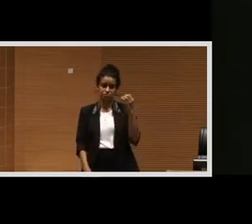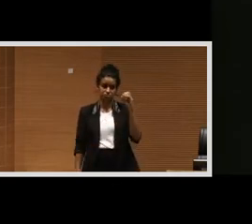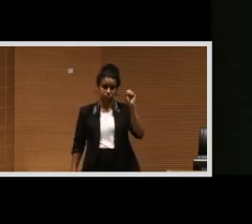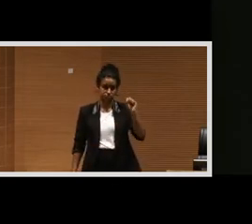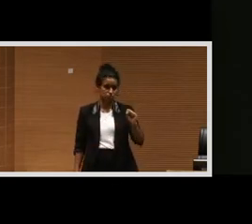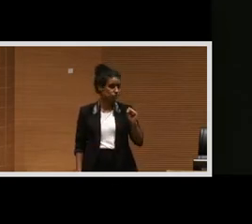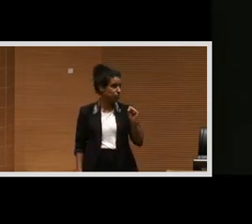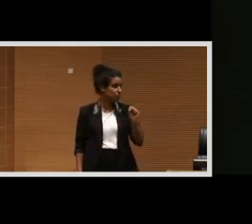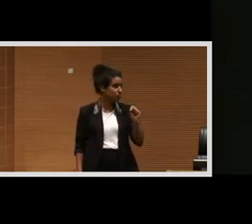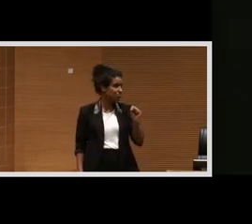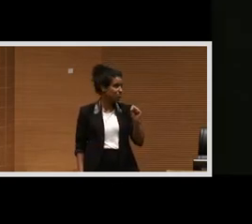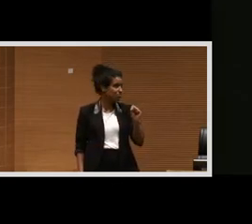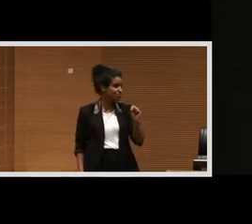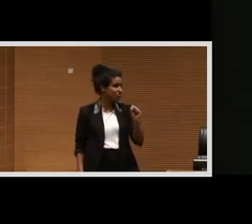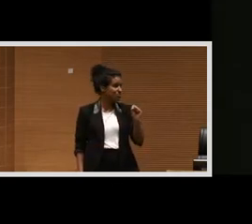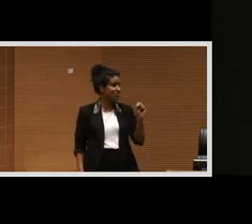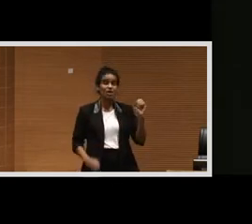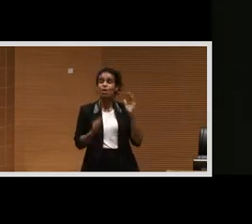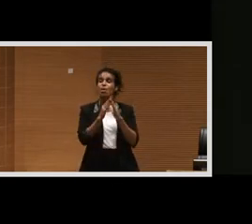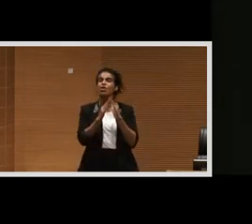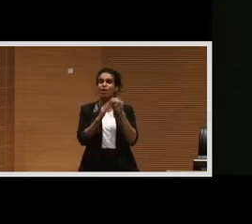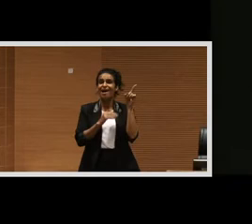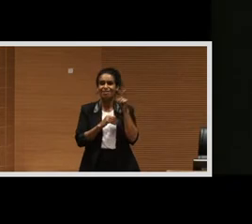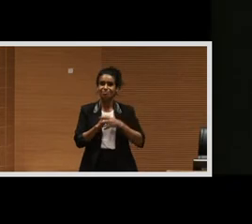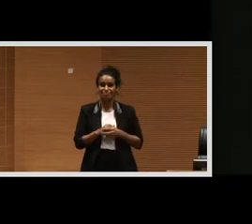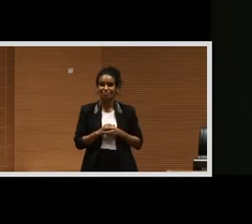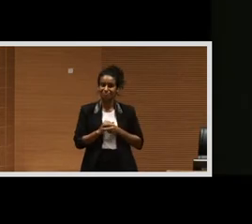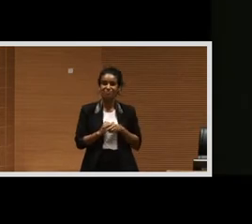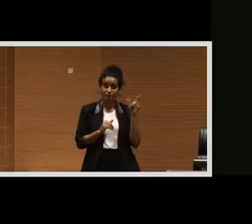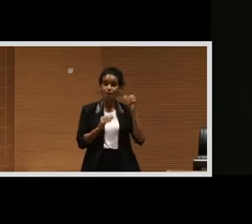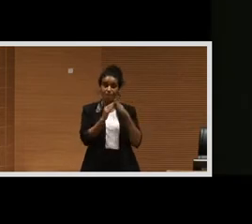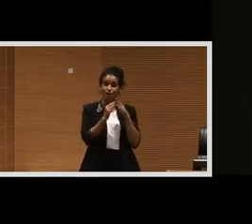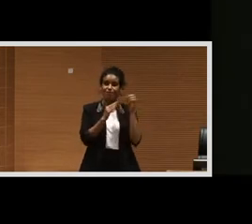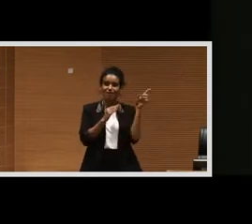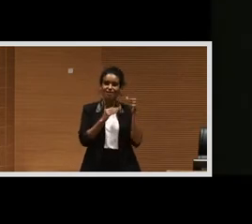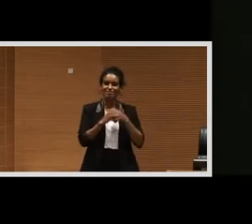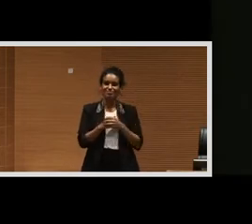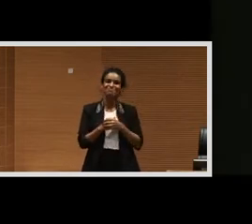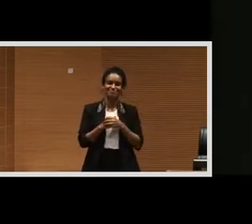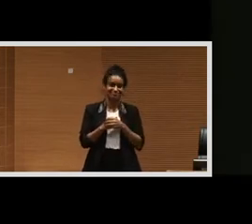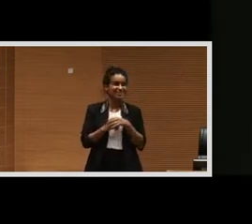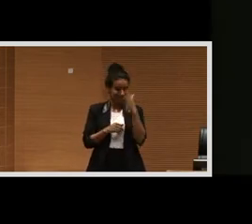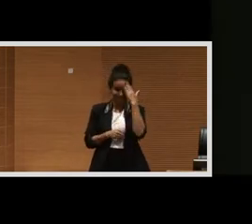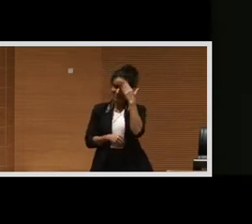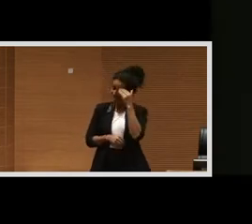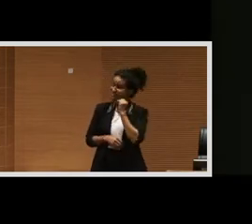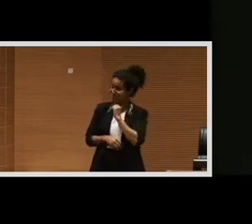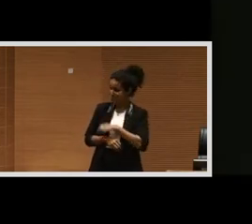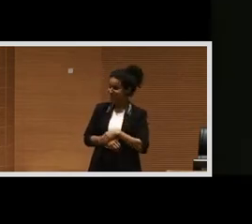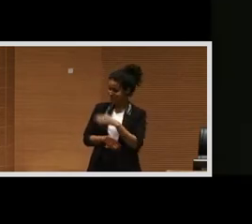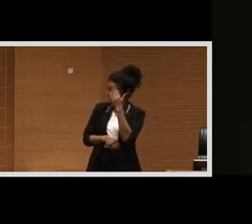Perseguição, eu não sou de lá, não. Eu sei. Eu só moro lá, mas não sou de lá, não. Eu sei.